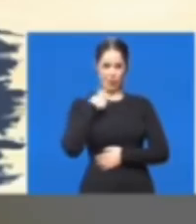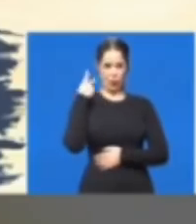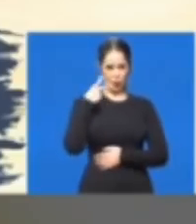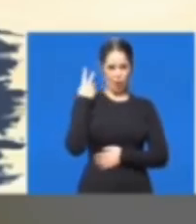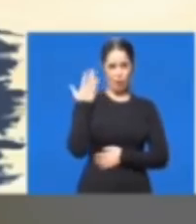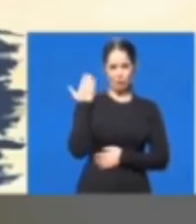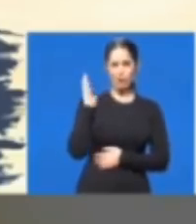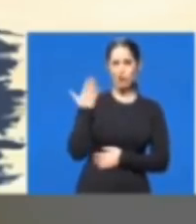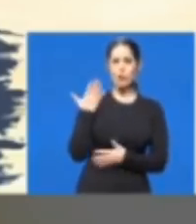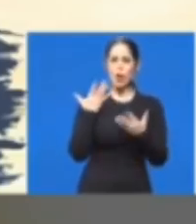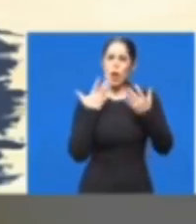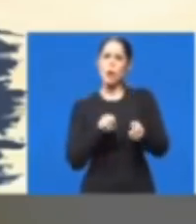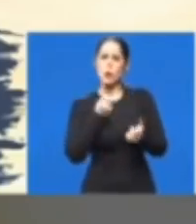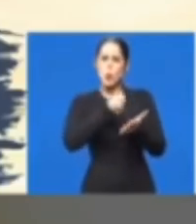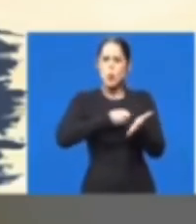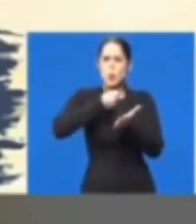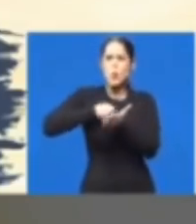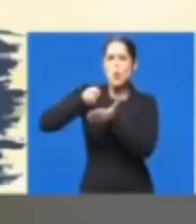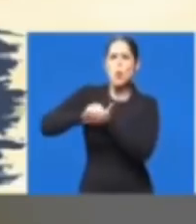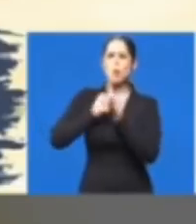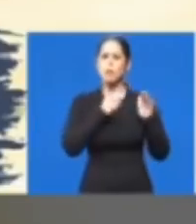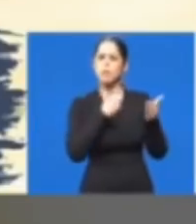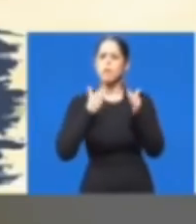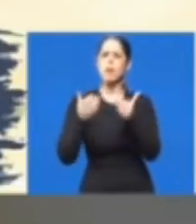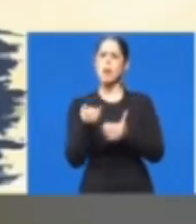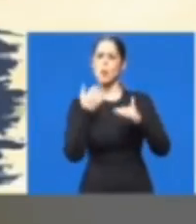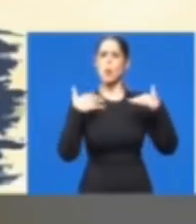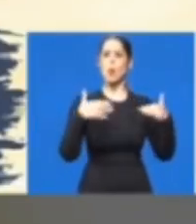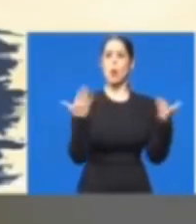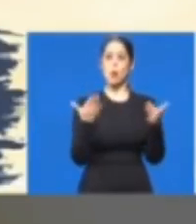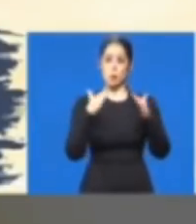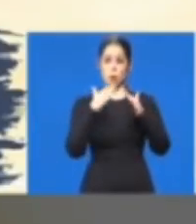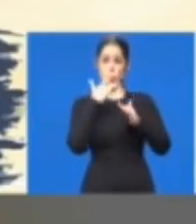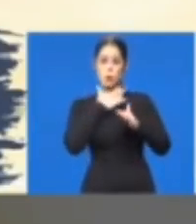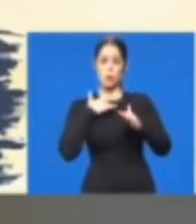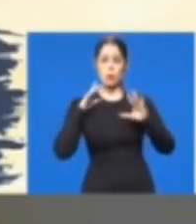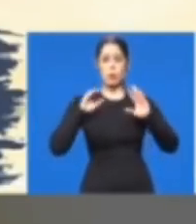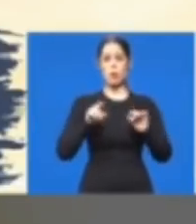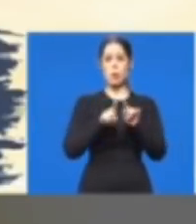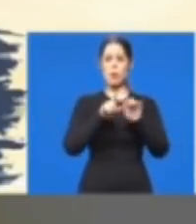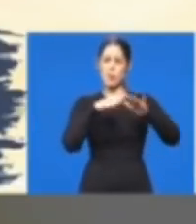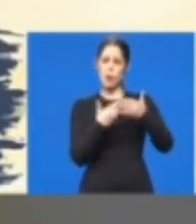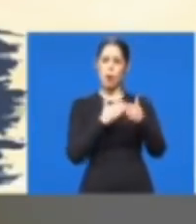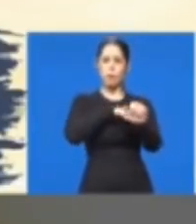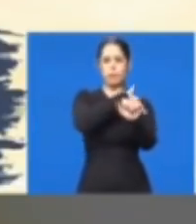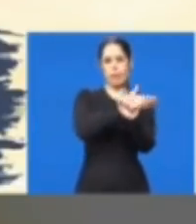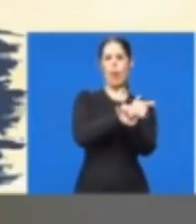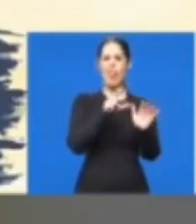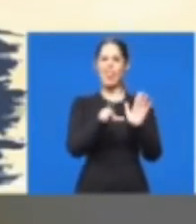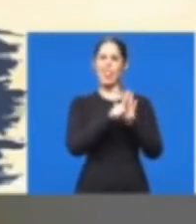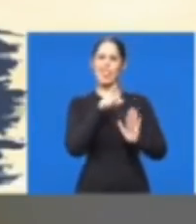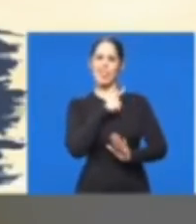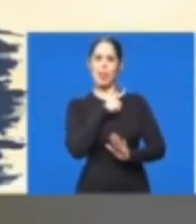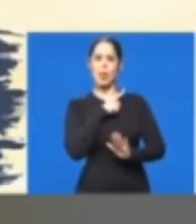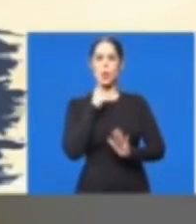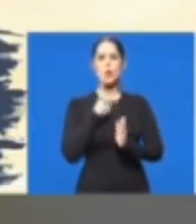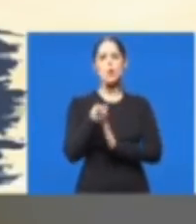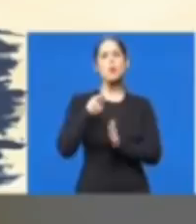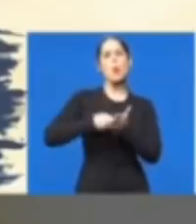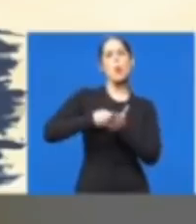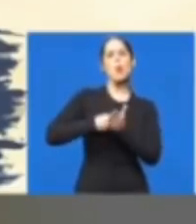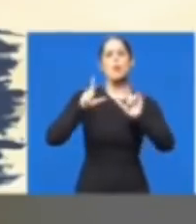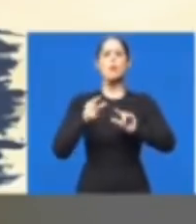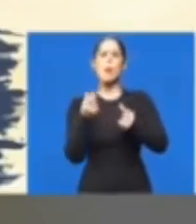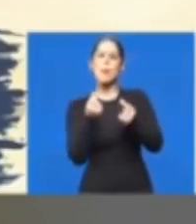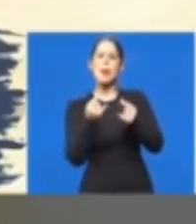Como vereador, abracei grandes causas. Hoje, posto de saúde à noite, escola em tempo integral, são leis. E ainda lutamos para